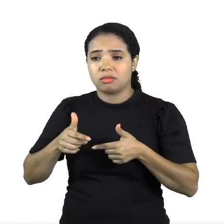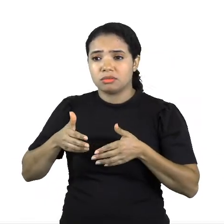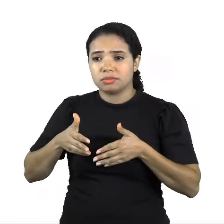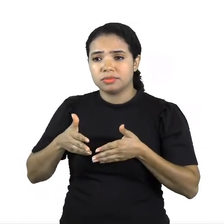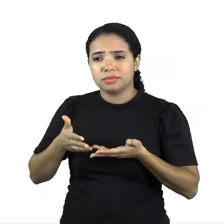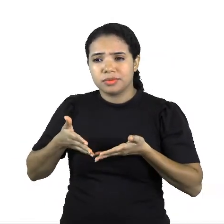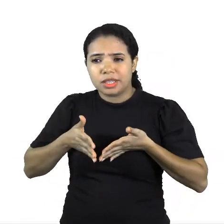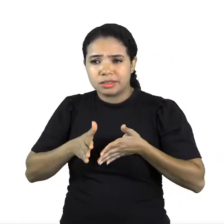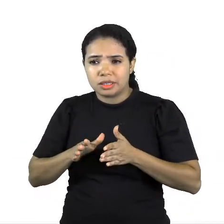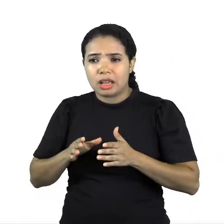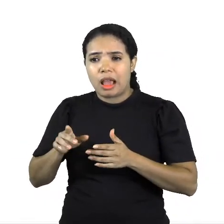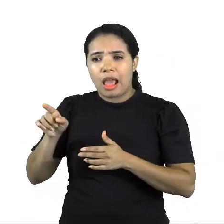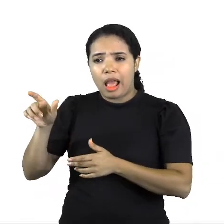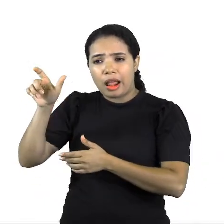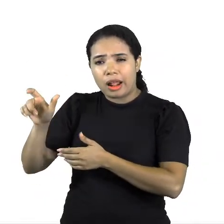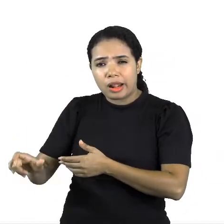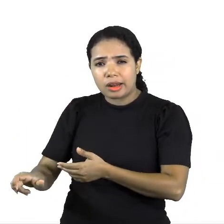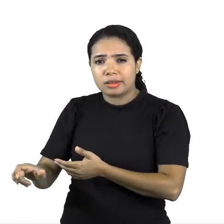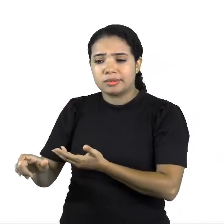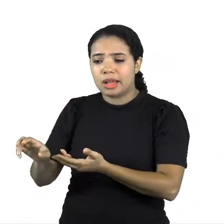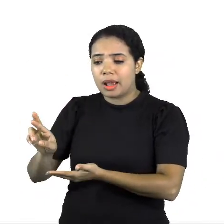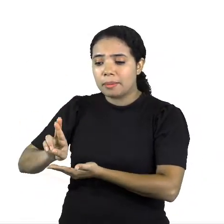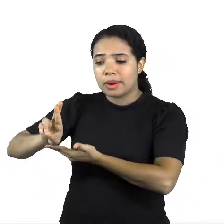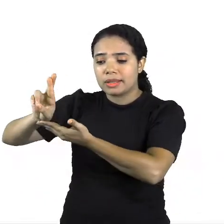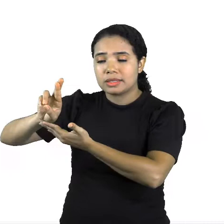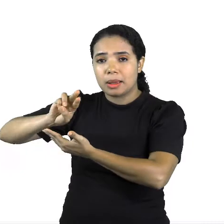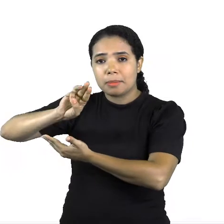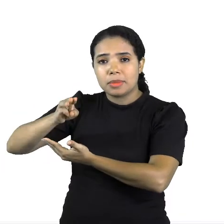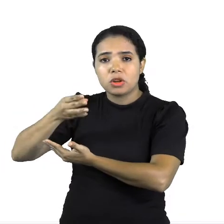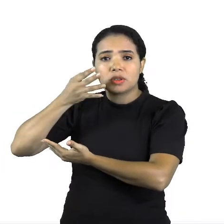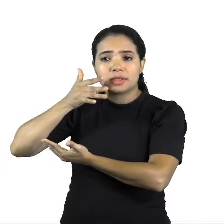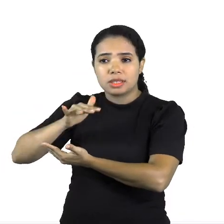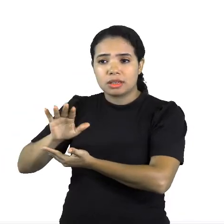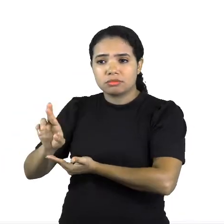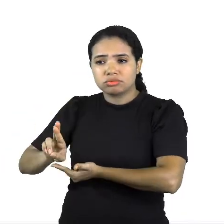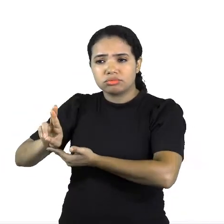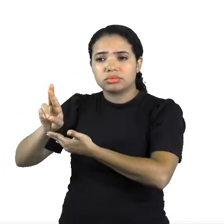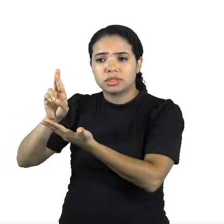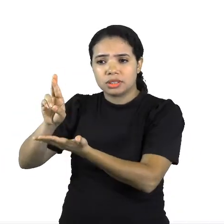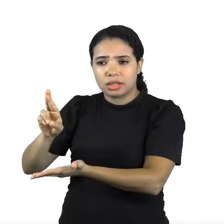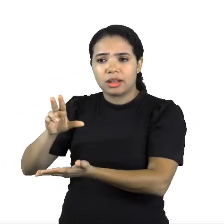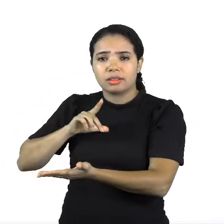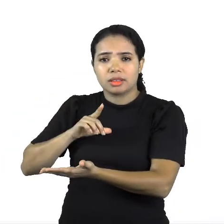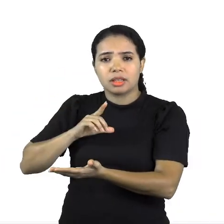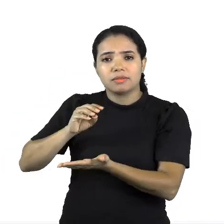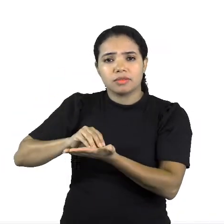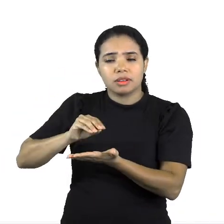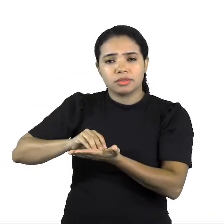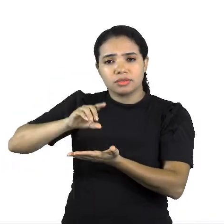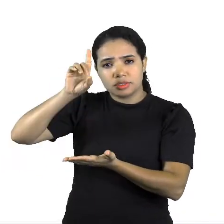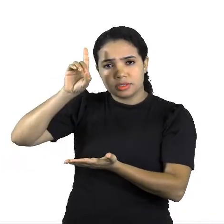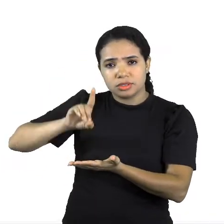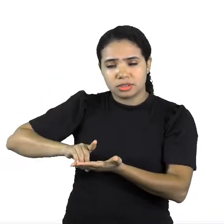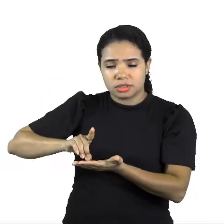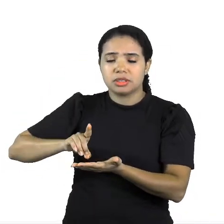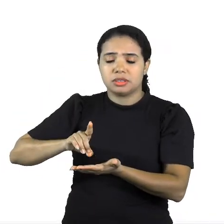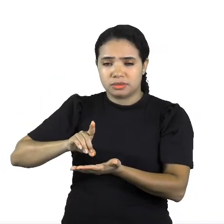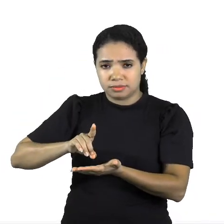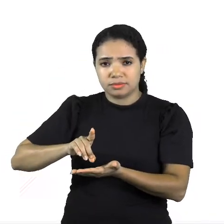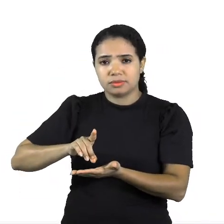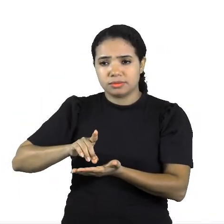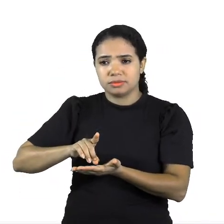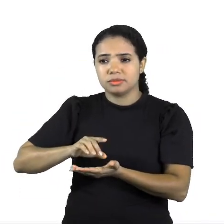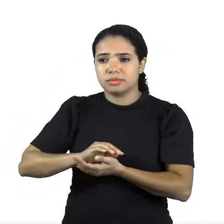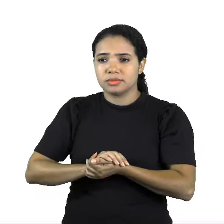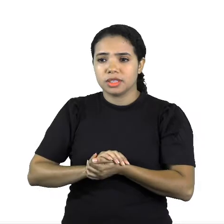de crianças que ainda nos dias de hoje têm seus direitos desrespeitados, e seu diário é